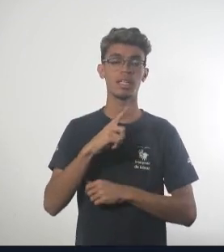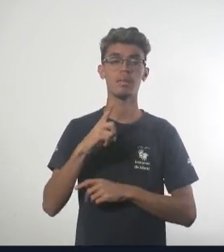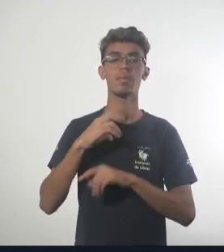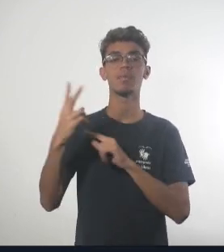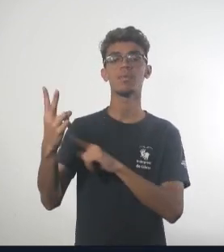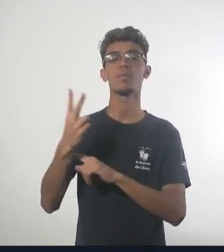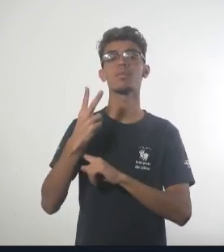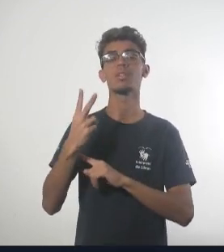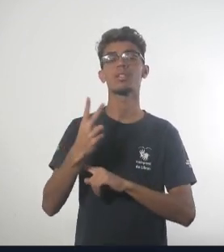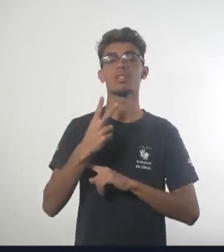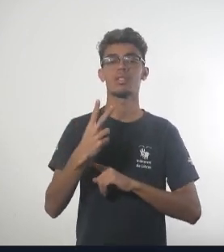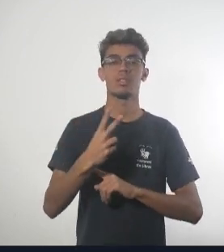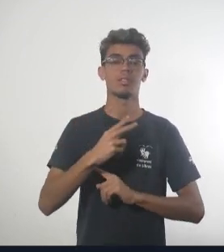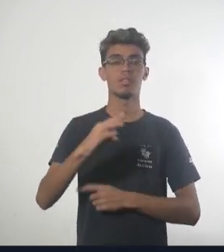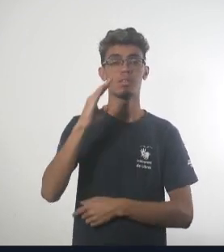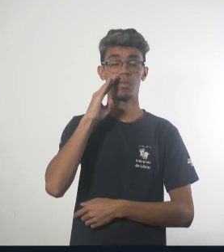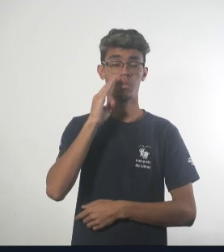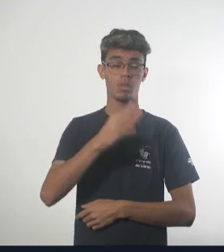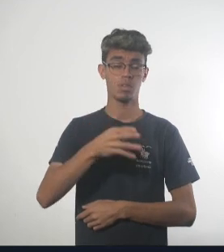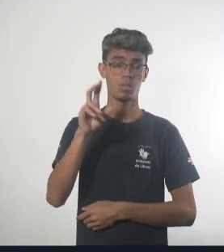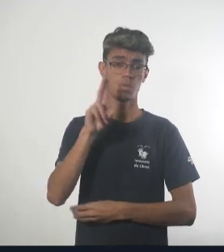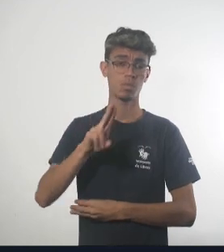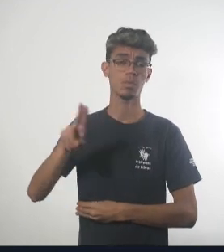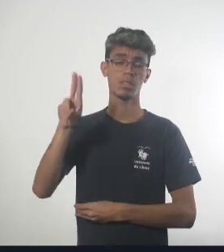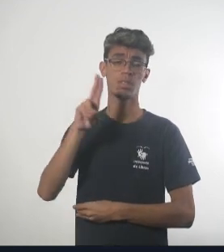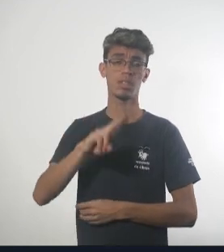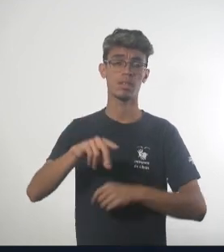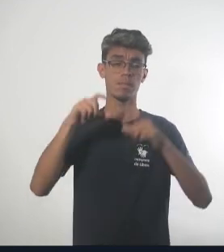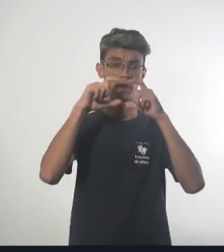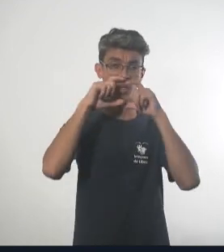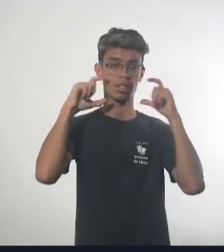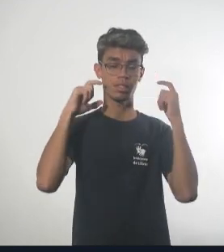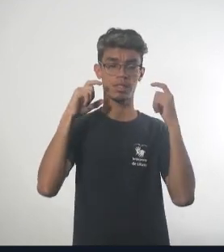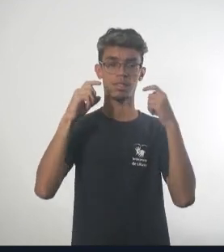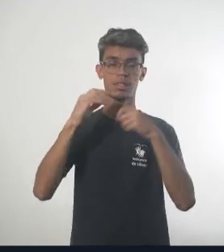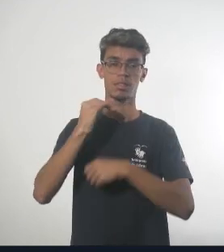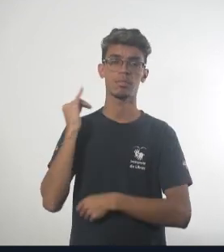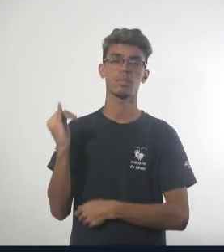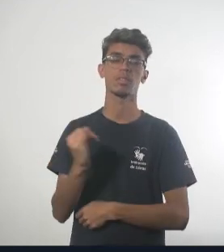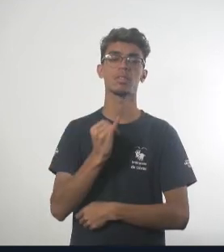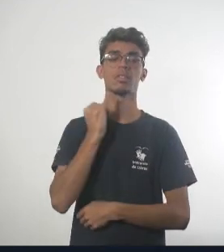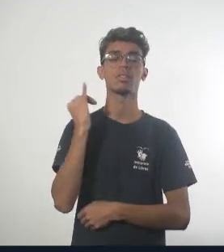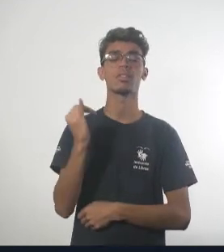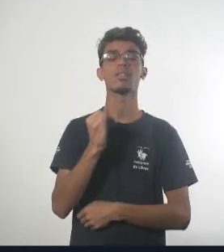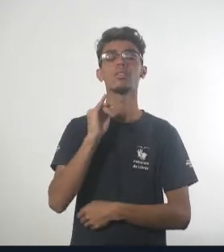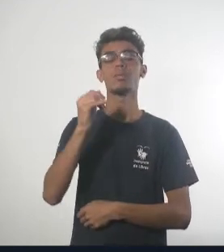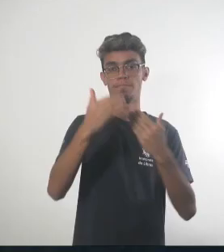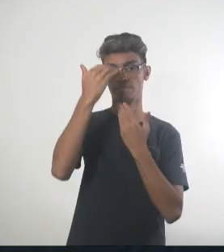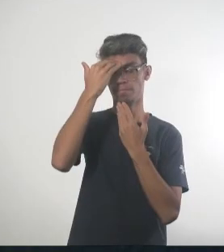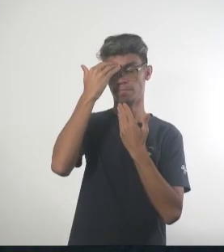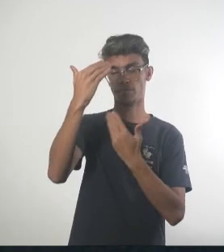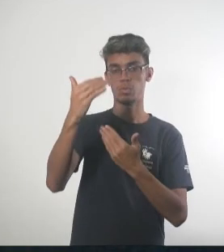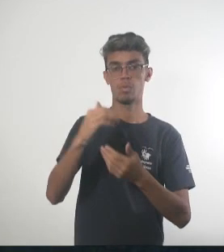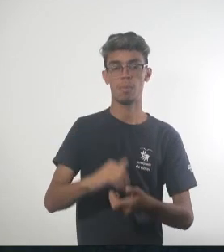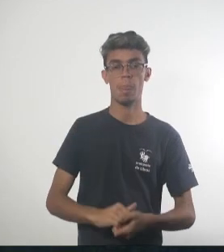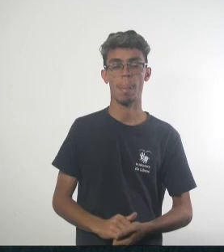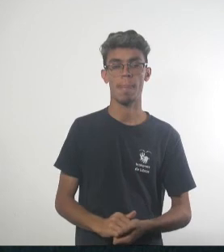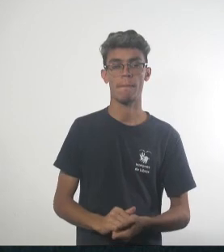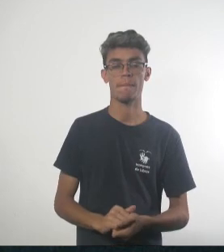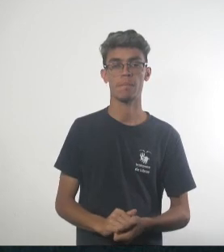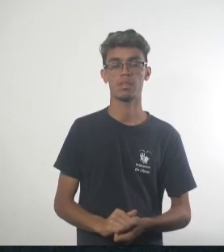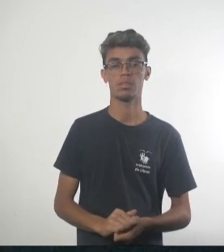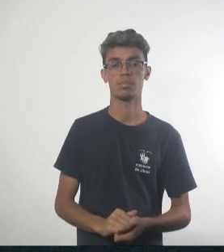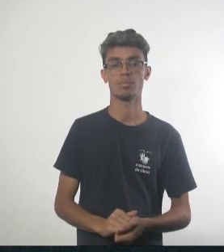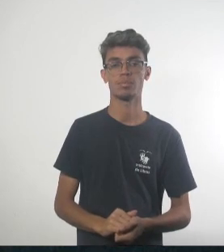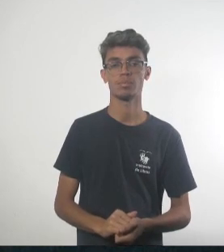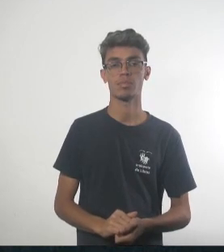prevenção, principalmente o uso da máscara, que é um aliado muito importante para evitar a transmissão da doença. Nenhuma